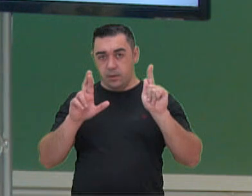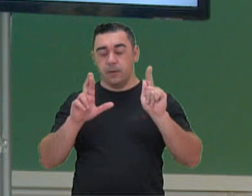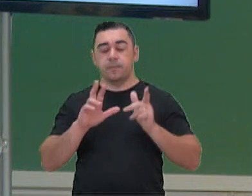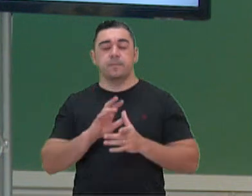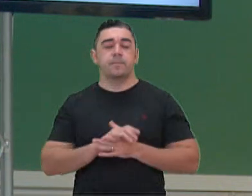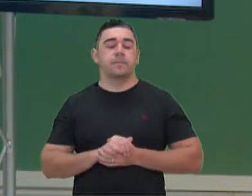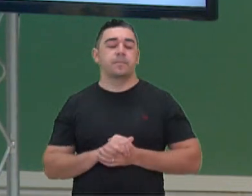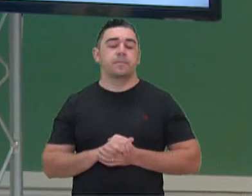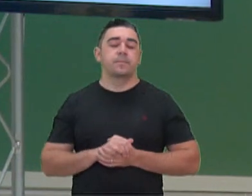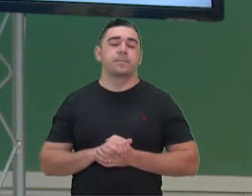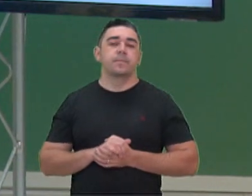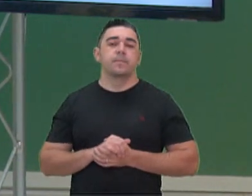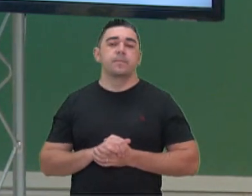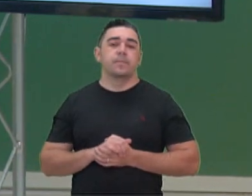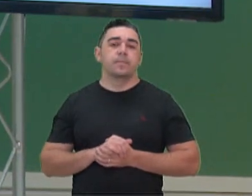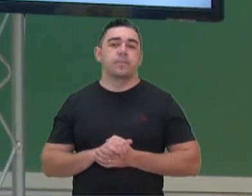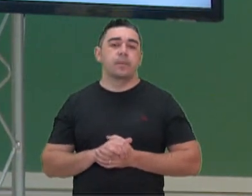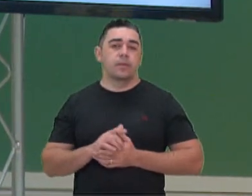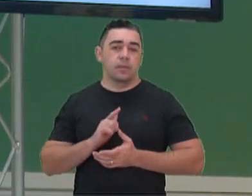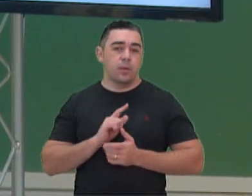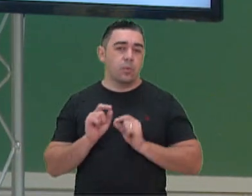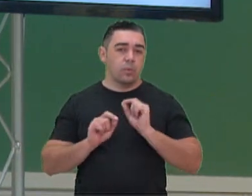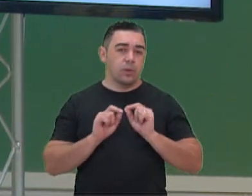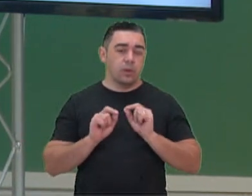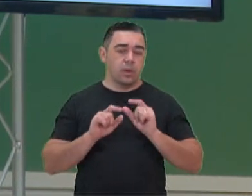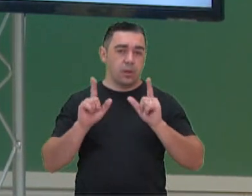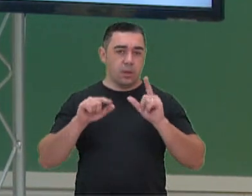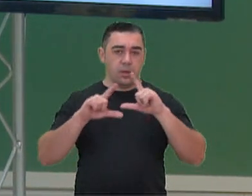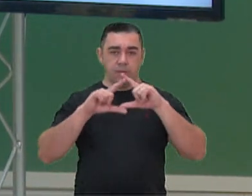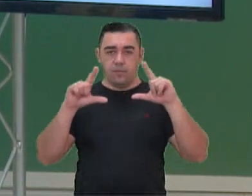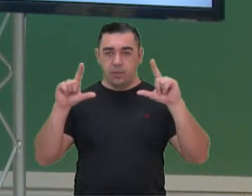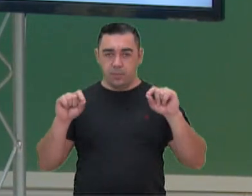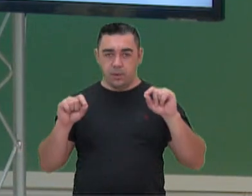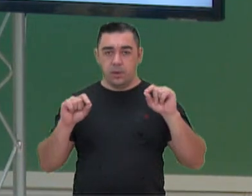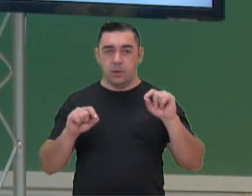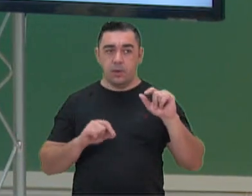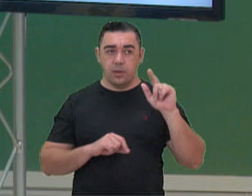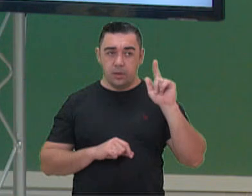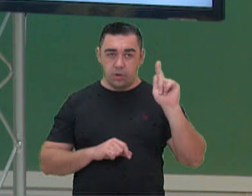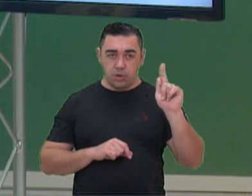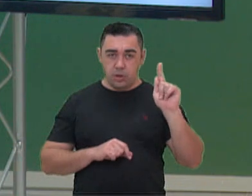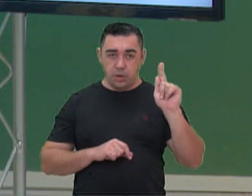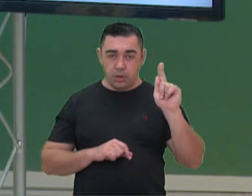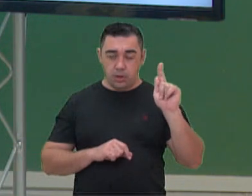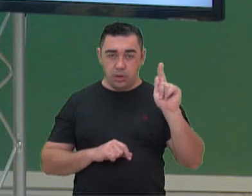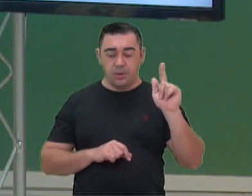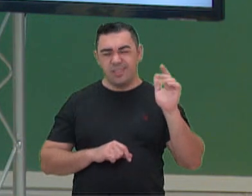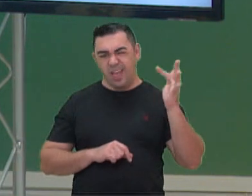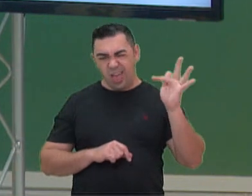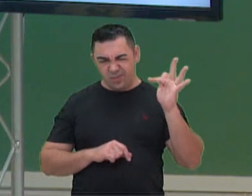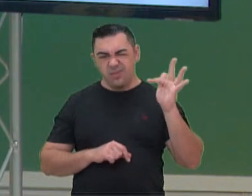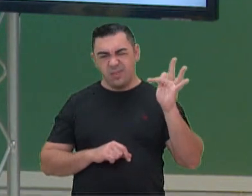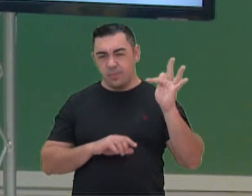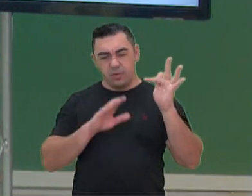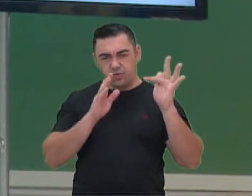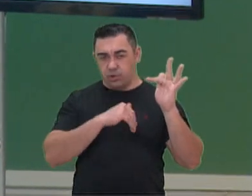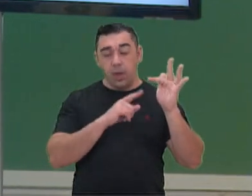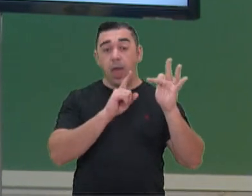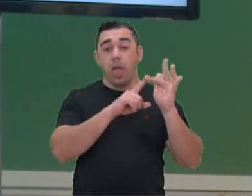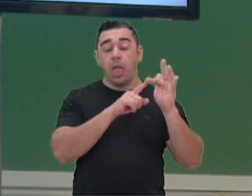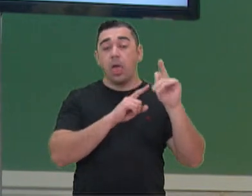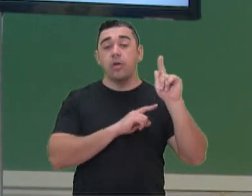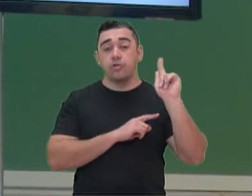contradomínio. Definida pela lei de formação, aqui considera G, tá? Tá f de x,